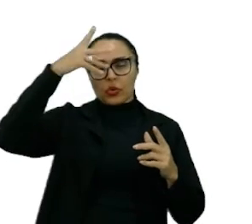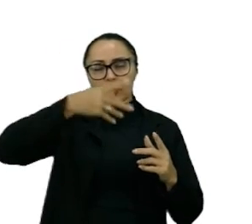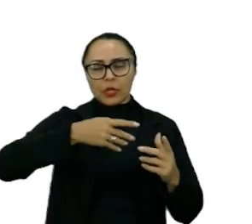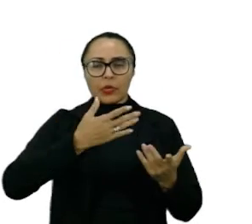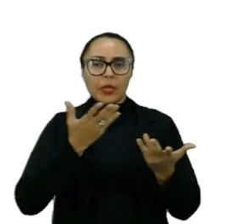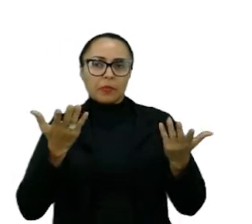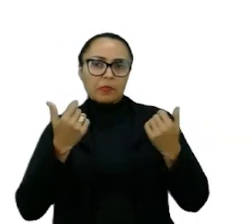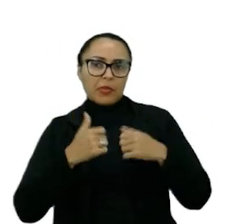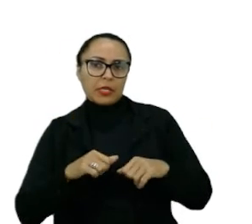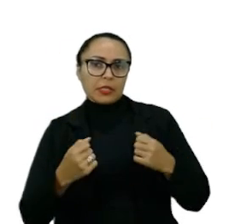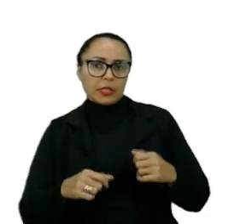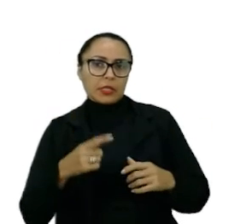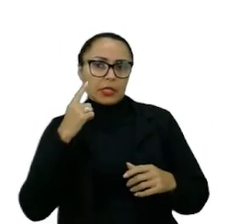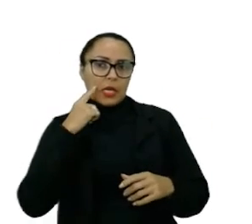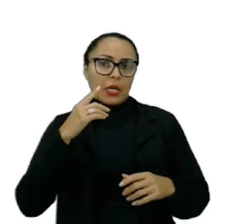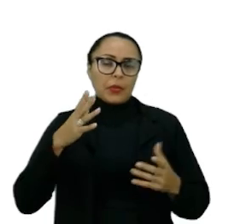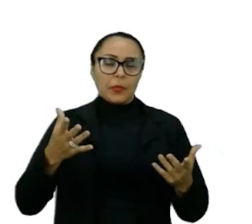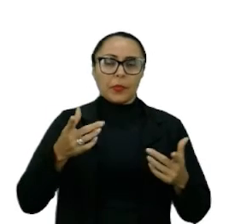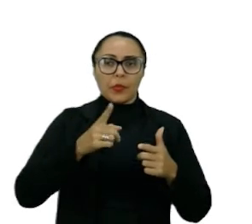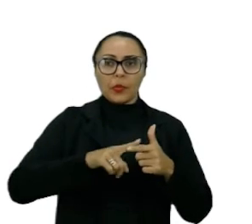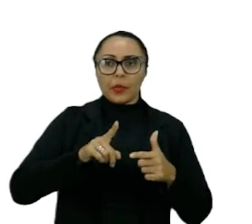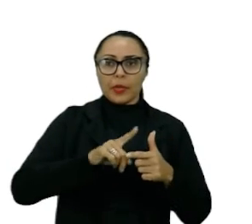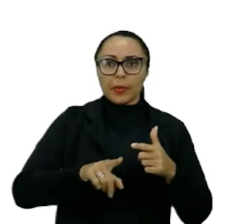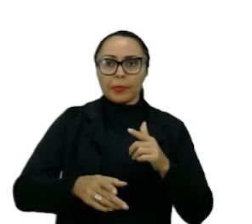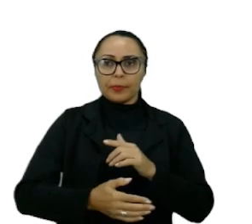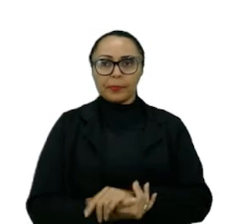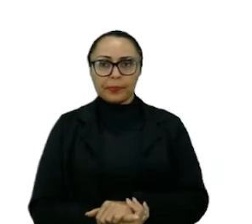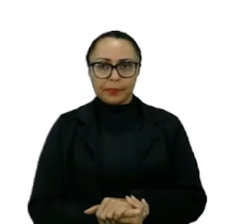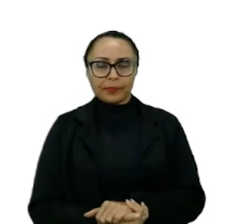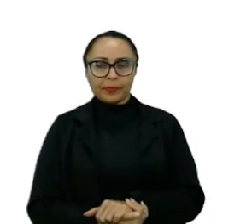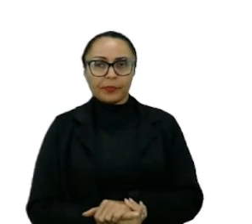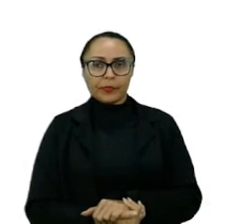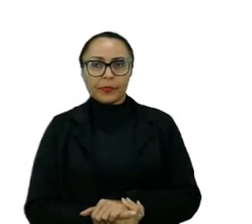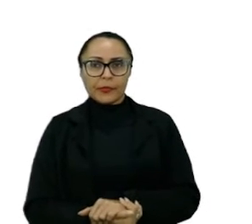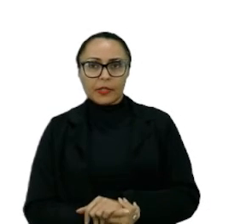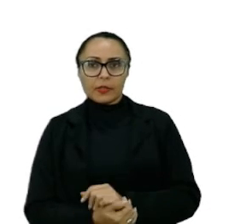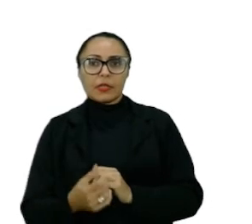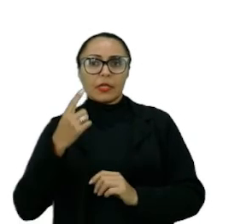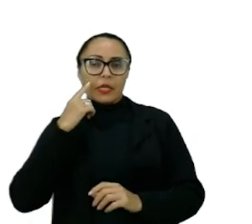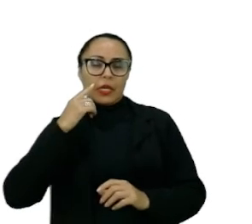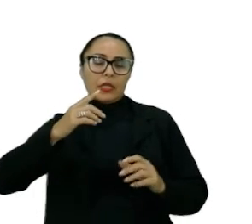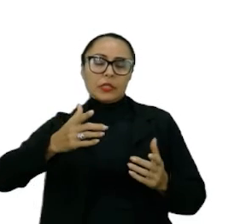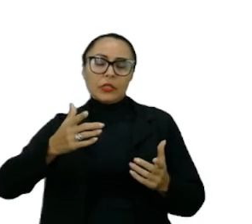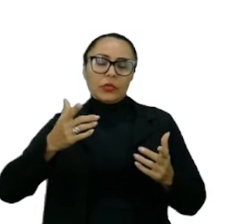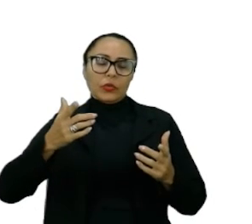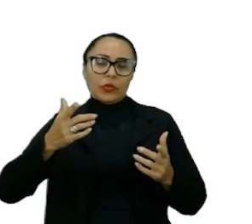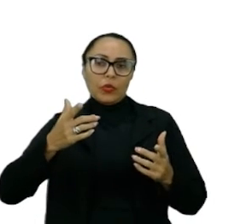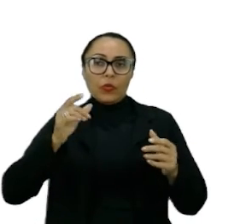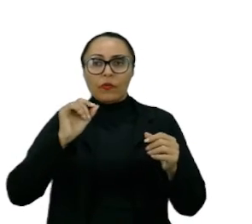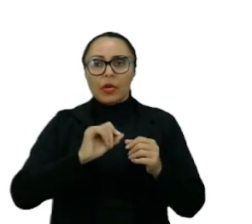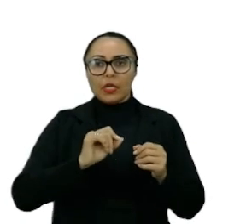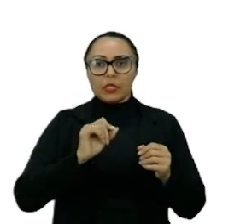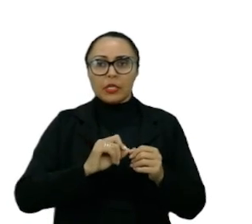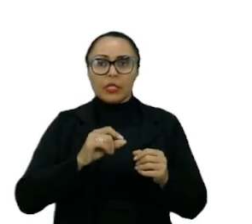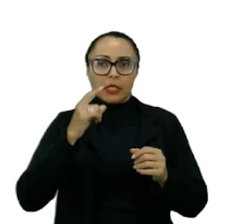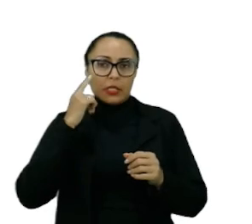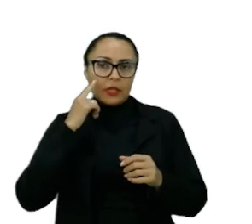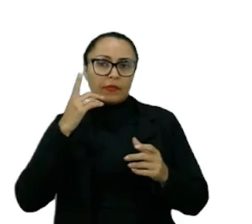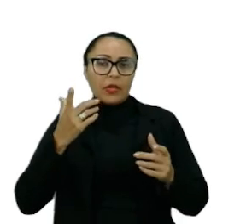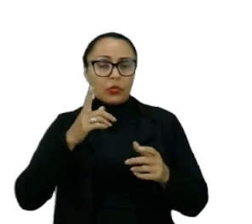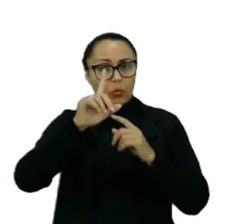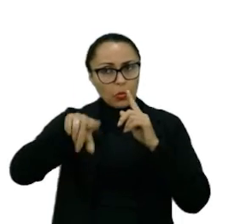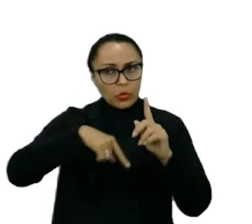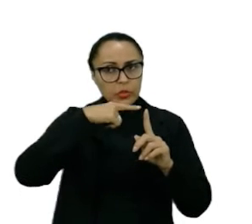para a resolução dos problemas. É checar se as atividades executadas tiveram efeitos positivos.